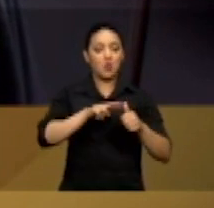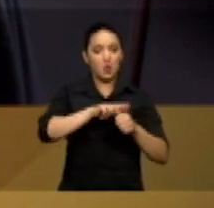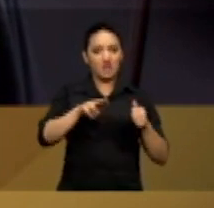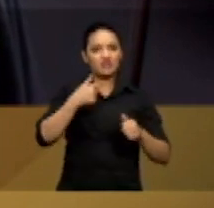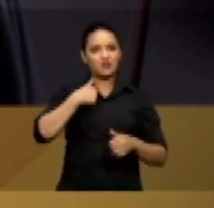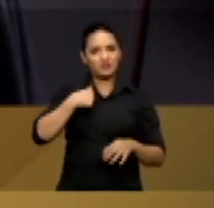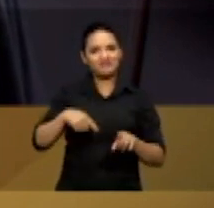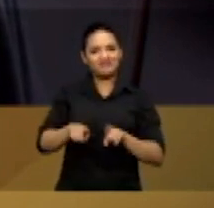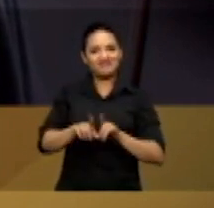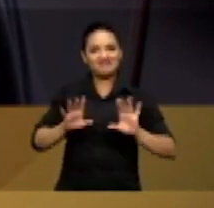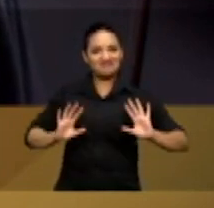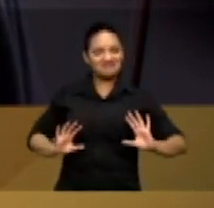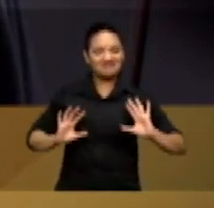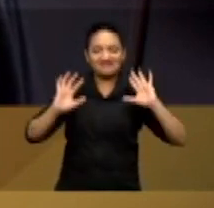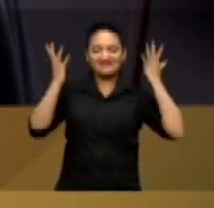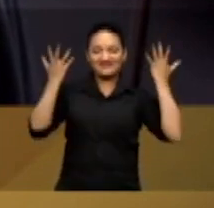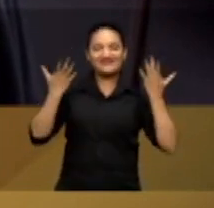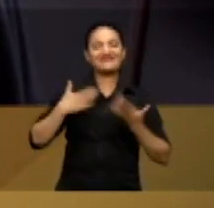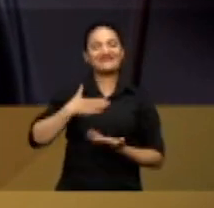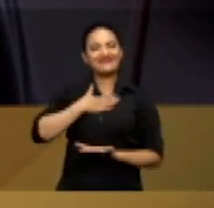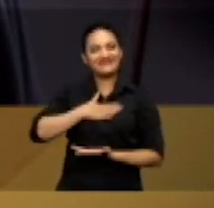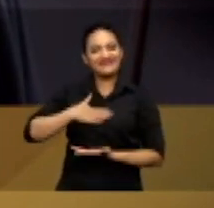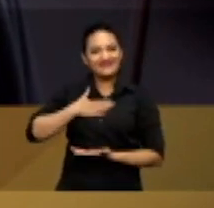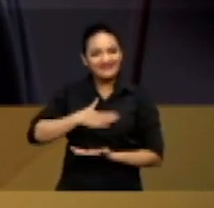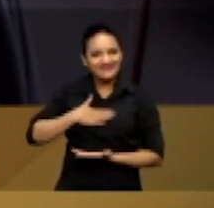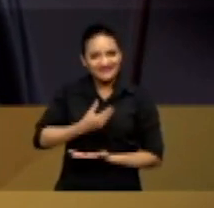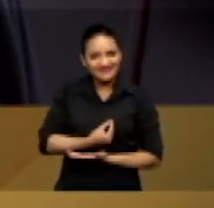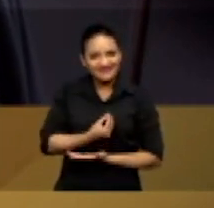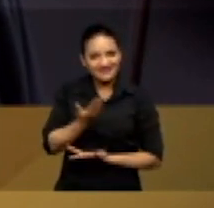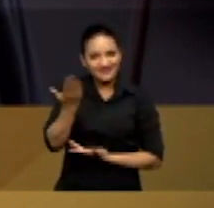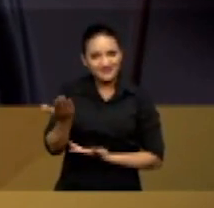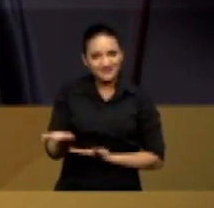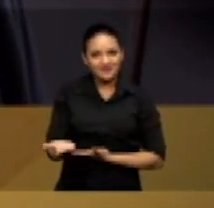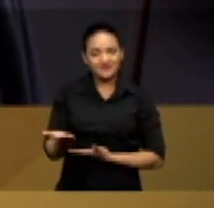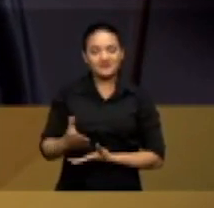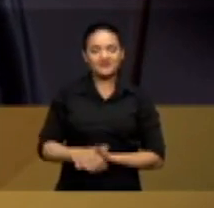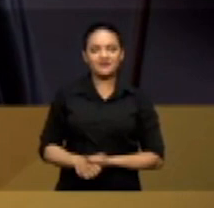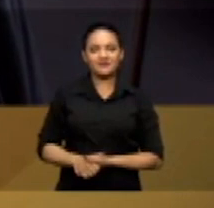advogado-geral celebram com muito gosto Vossa Excelência.